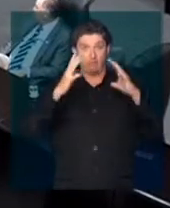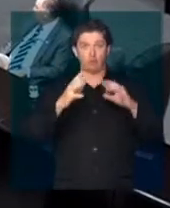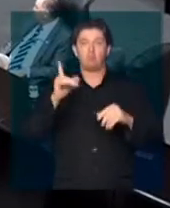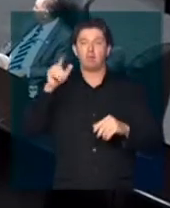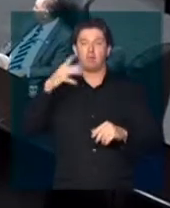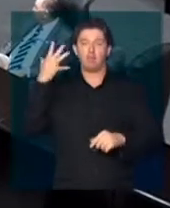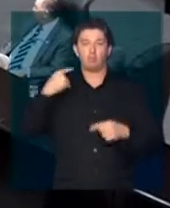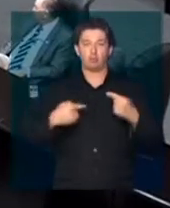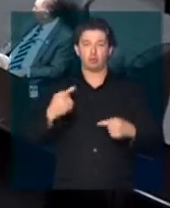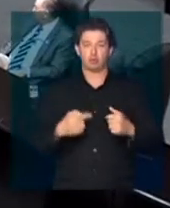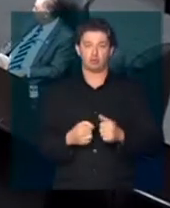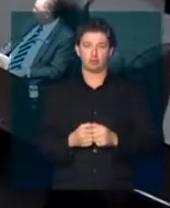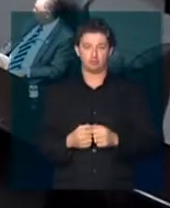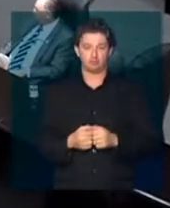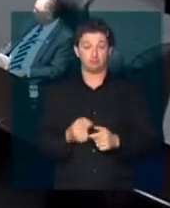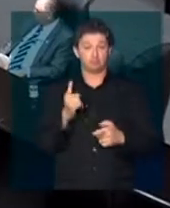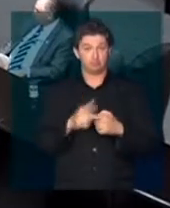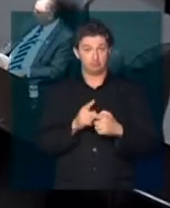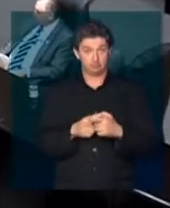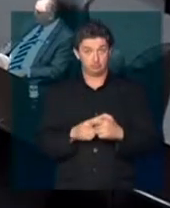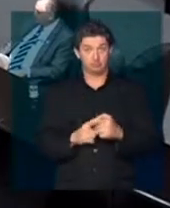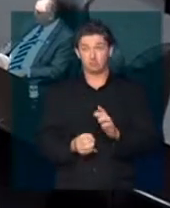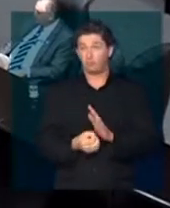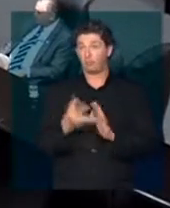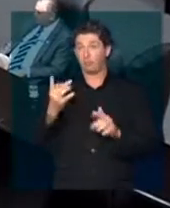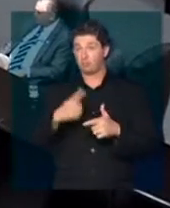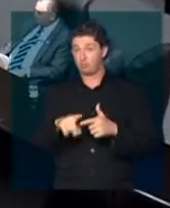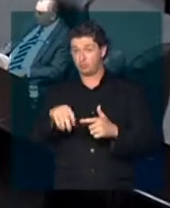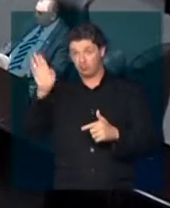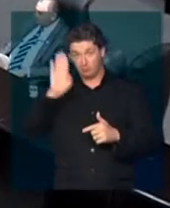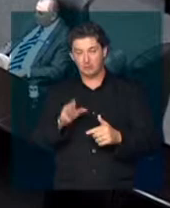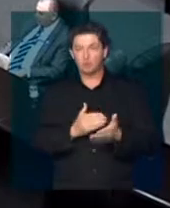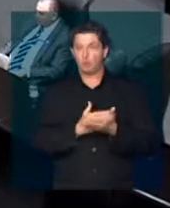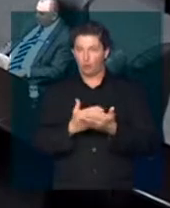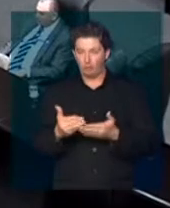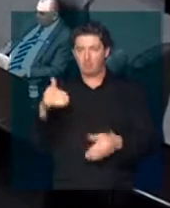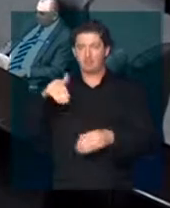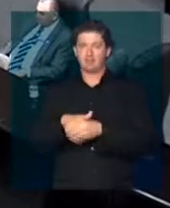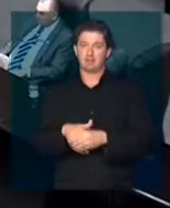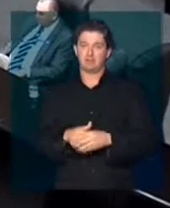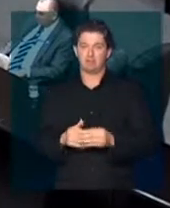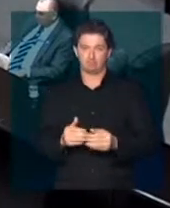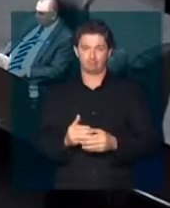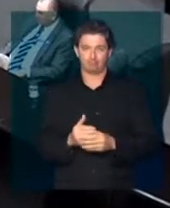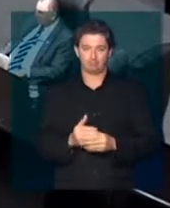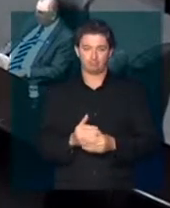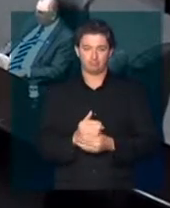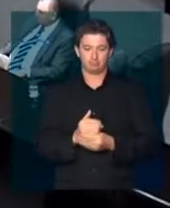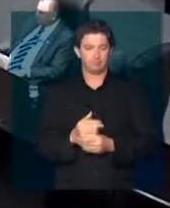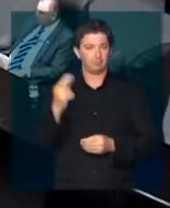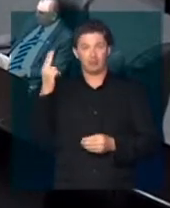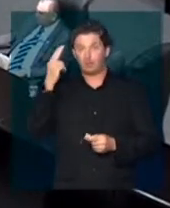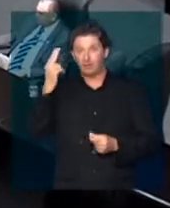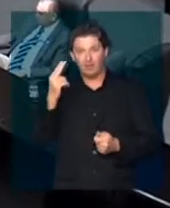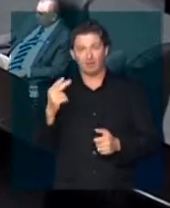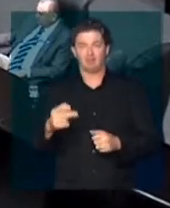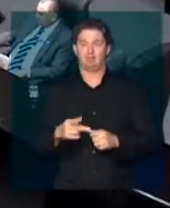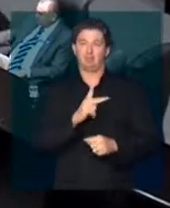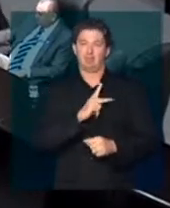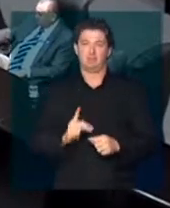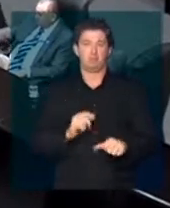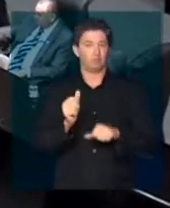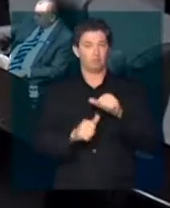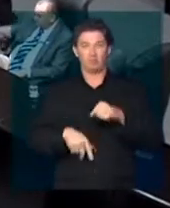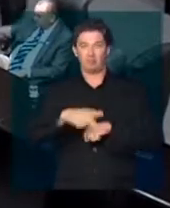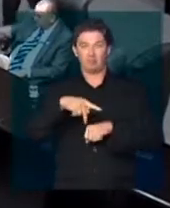reforma política, porque muito dos males desse país começa no processo eleitoral. Não tem como, presidente, nós mudarmos esse